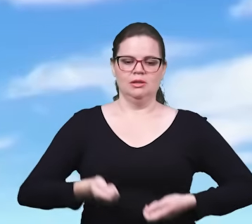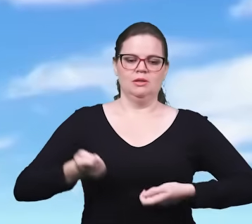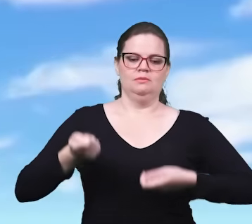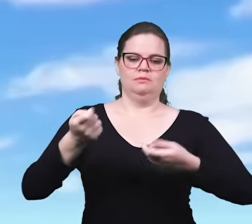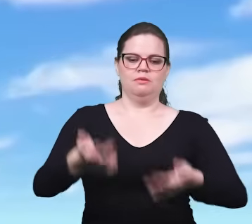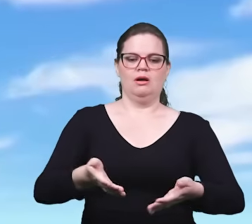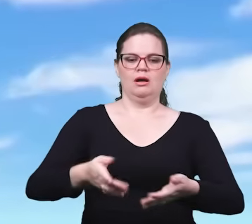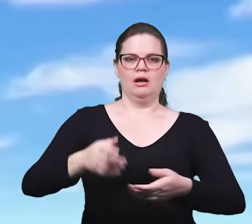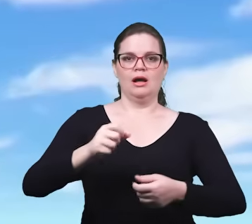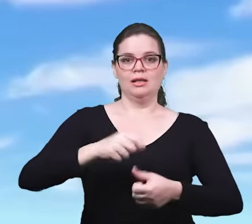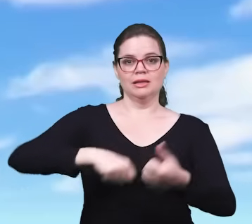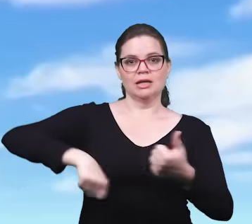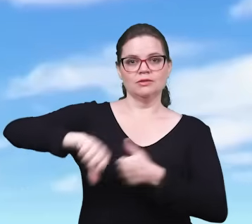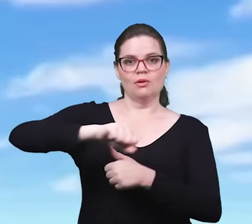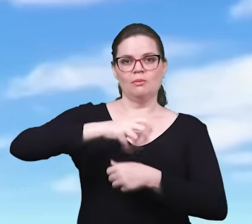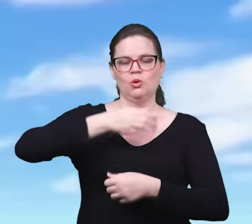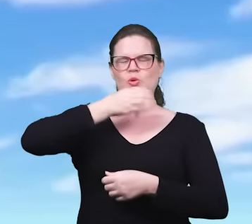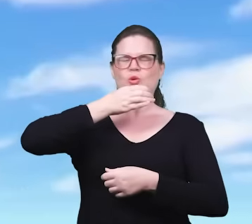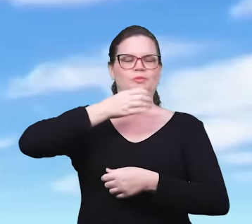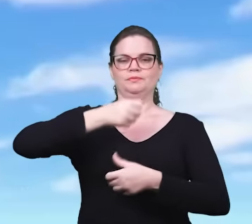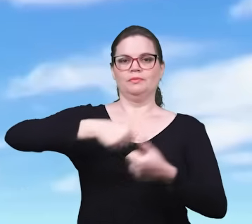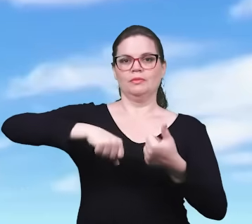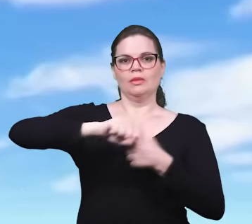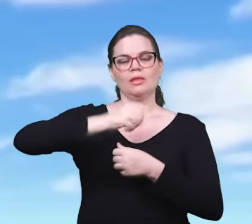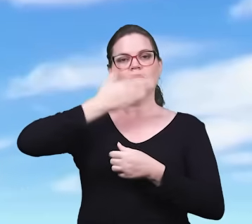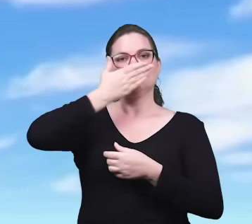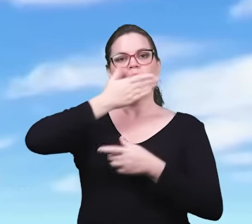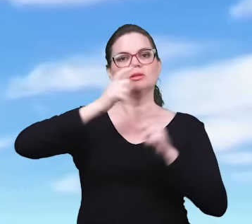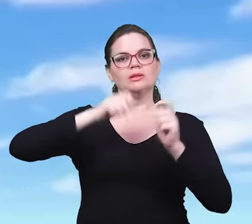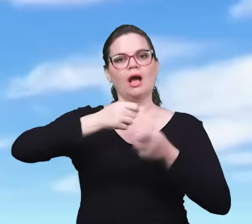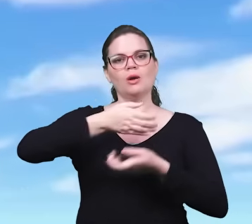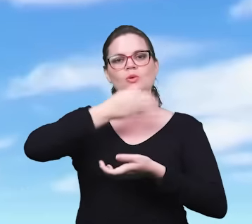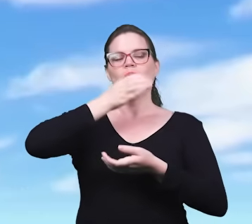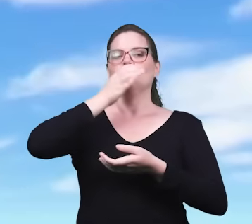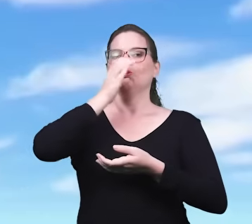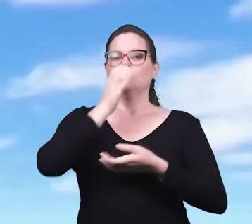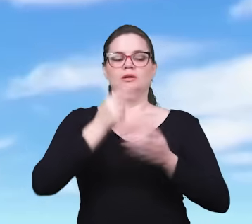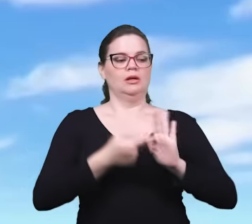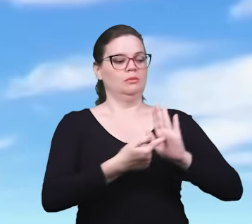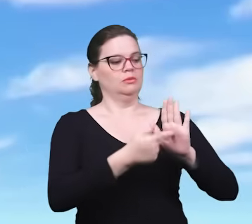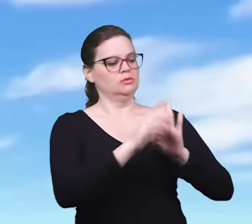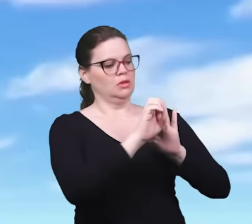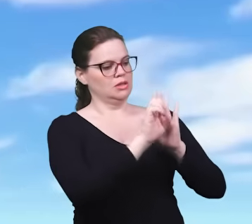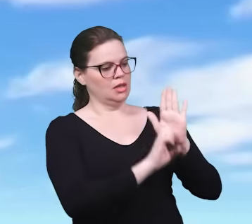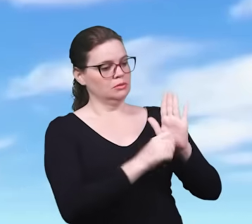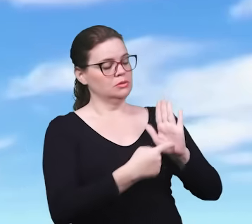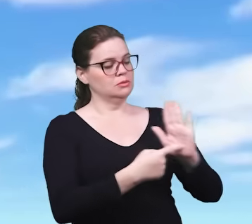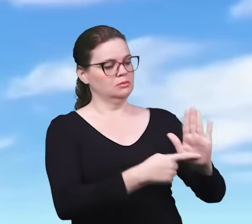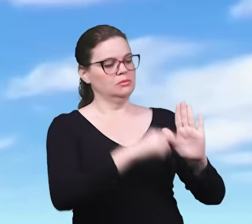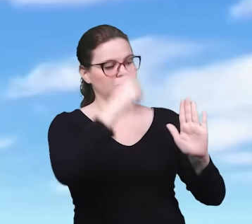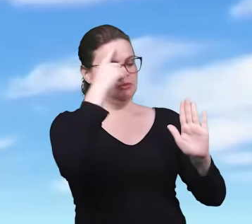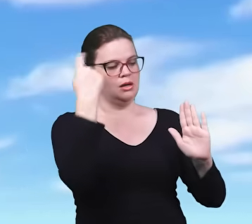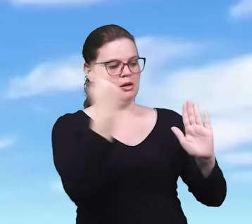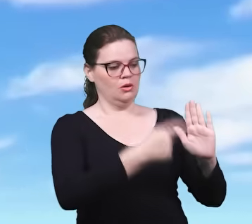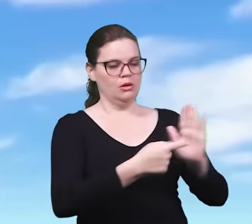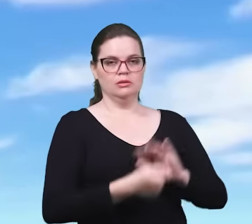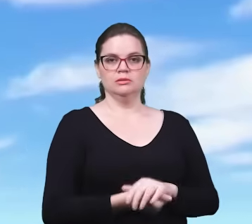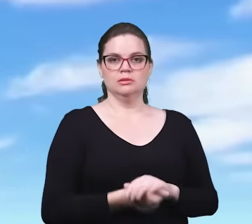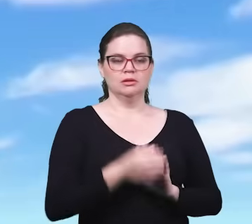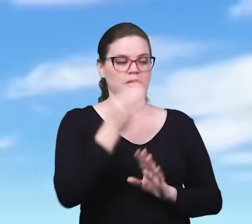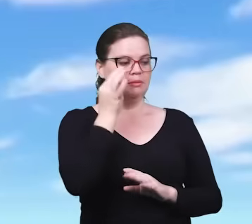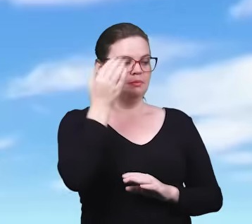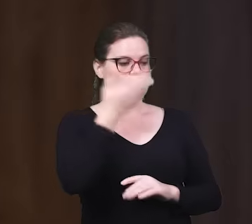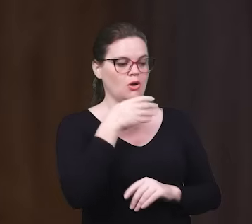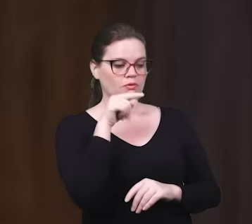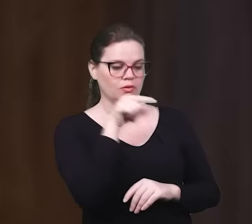doces. Ali lhes deu estatutos e uma ordenação, e ali os